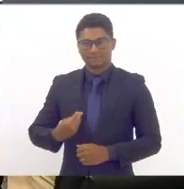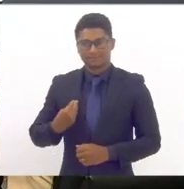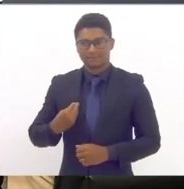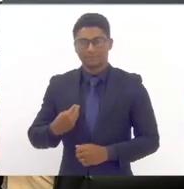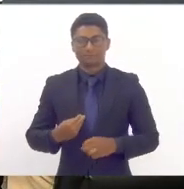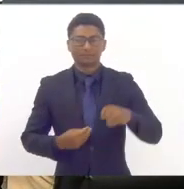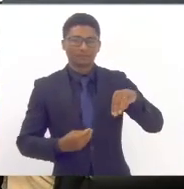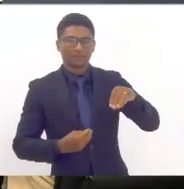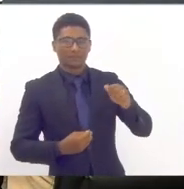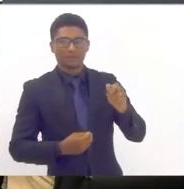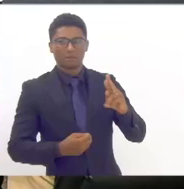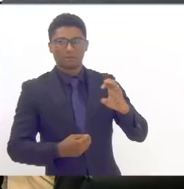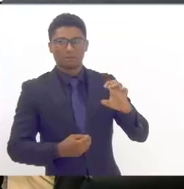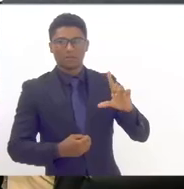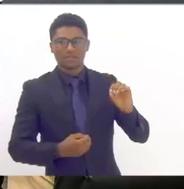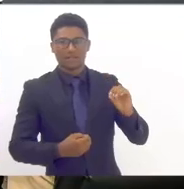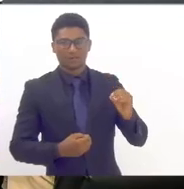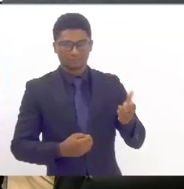Marcelinho,